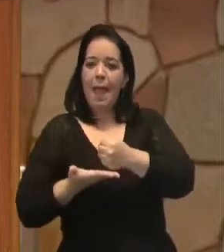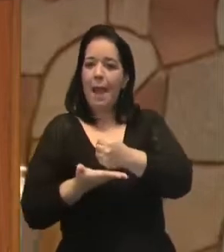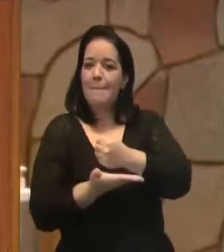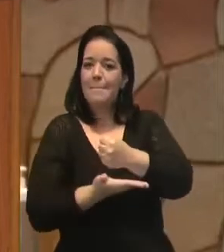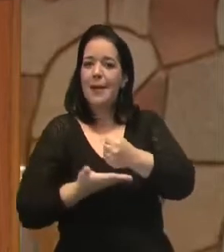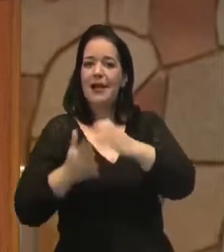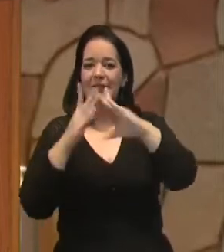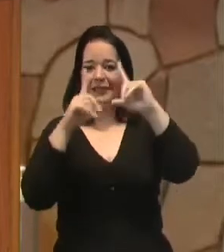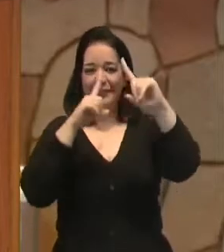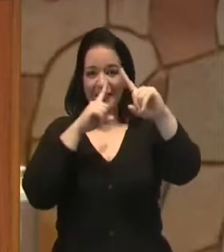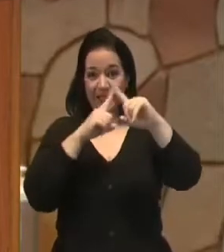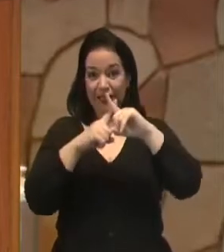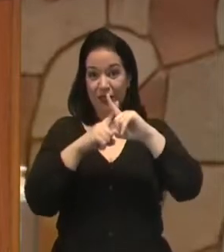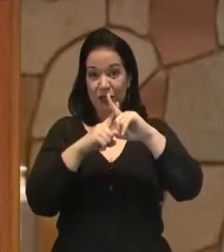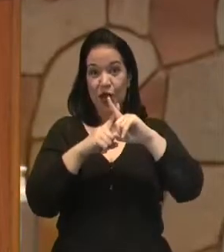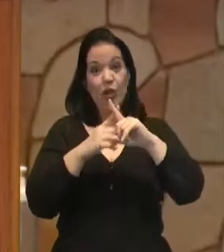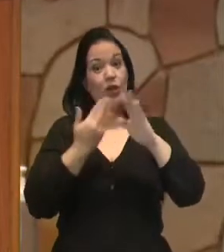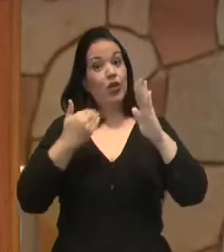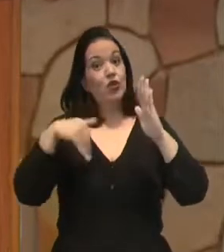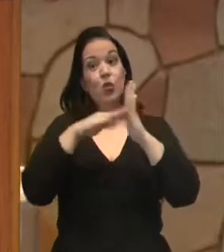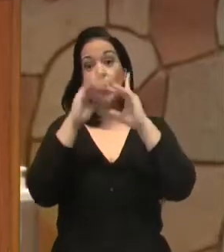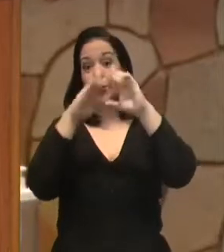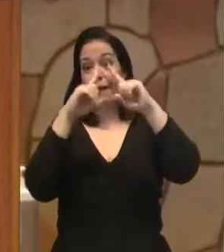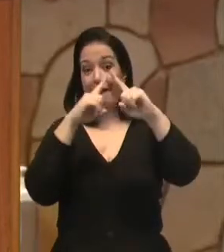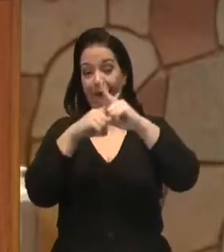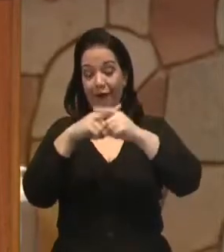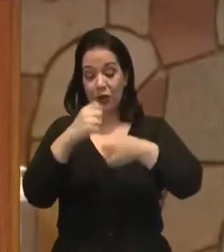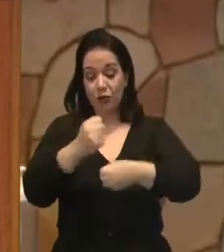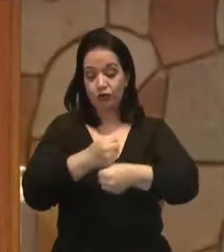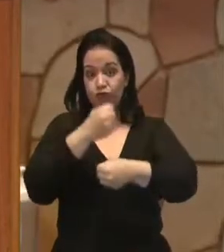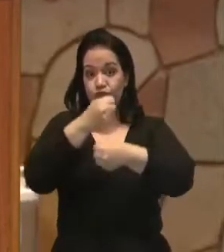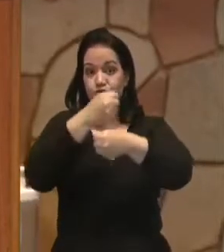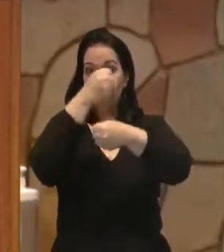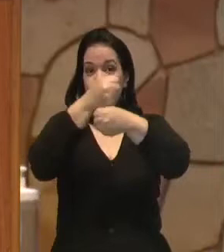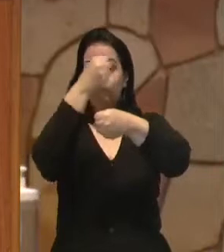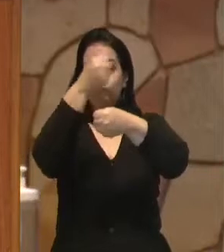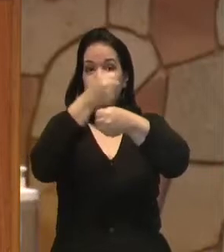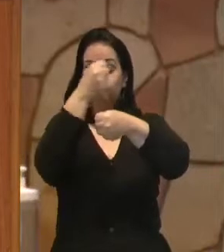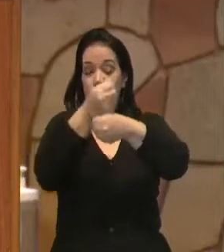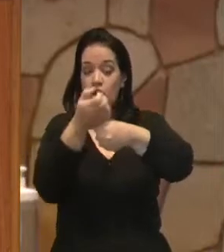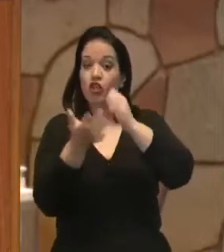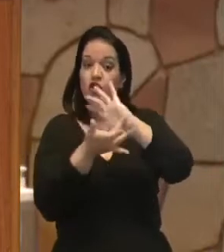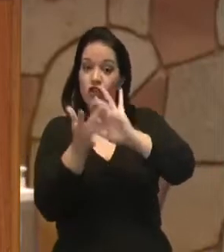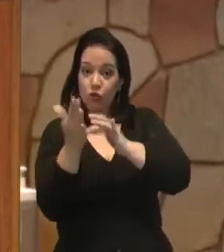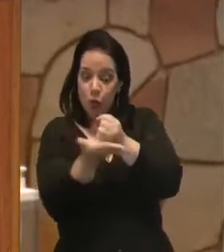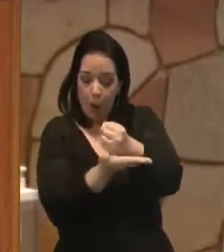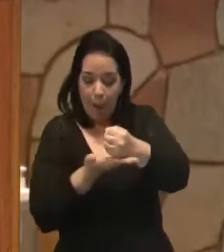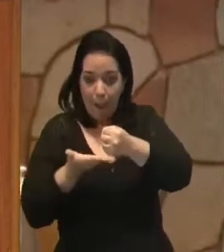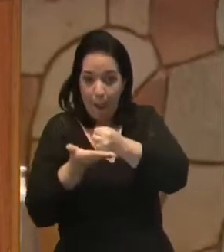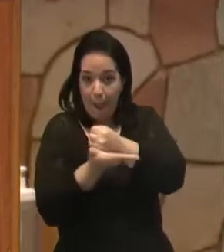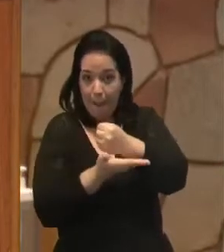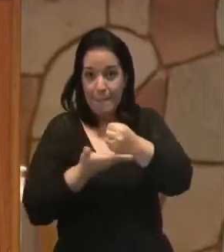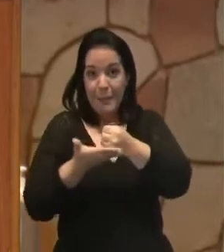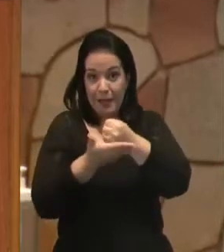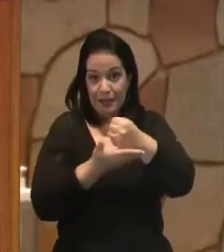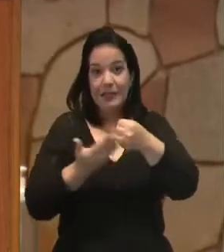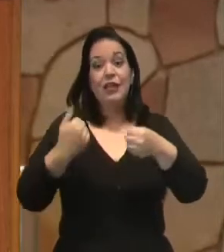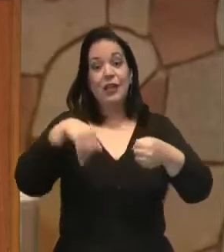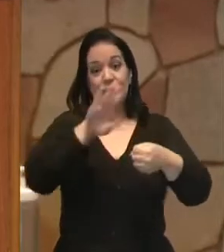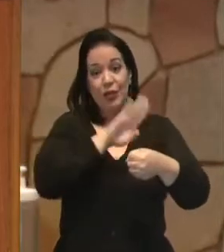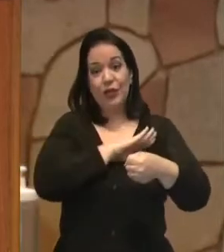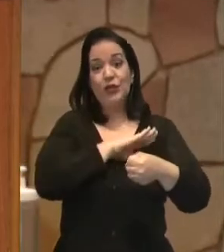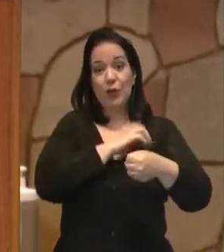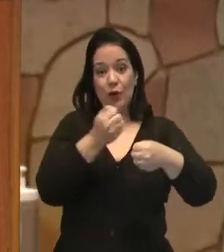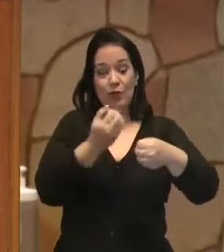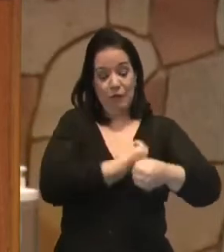todo o edifício bem ajustado cresce para santuário dedicado ao Senhor, no qual também vós juntamente estáis